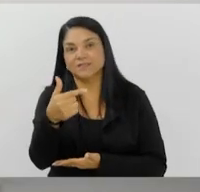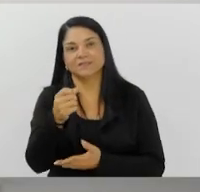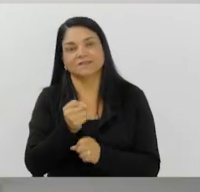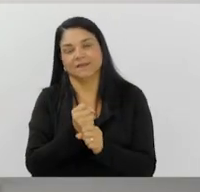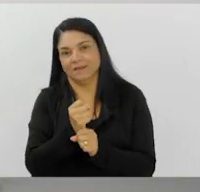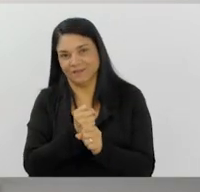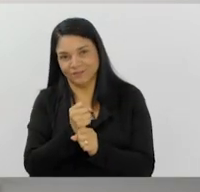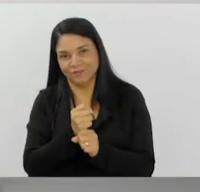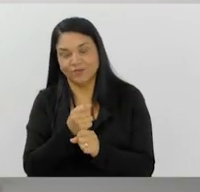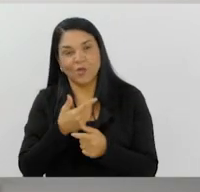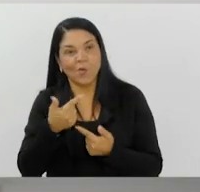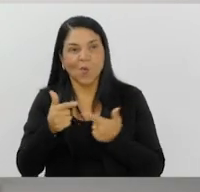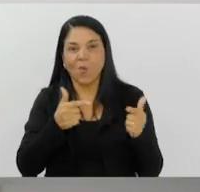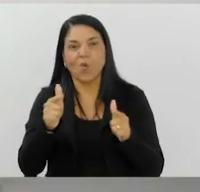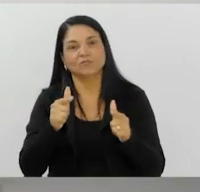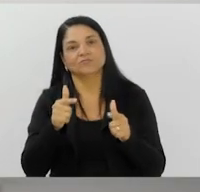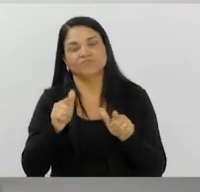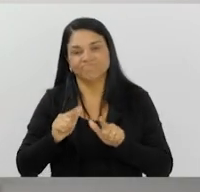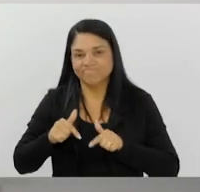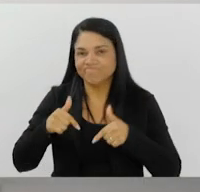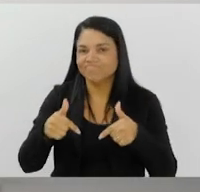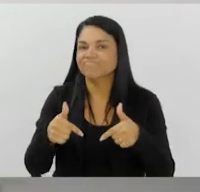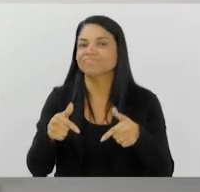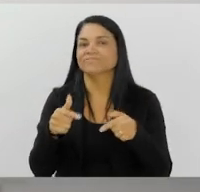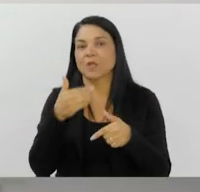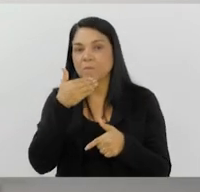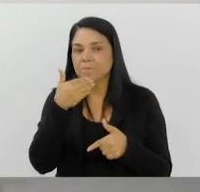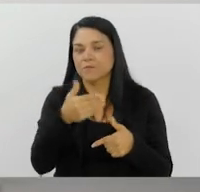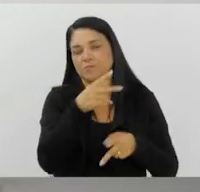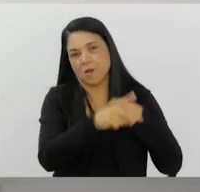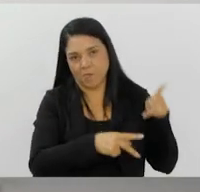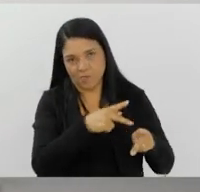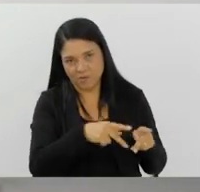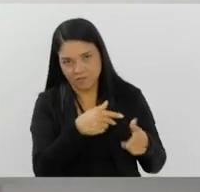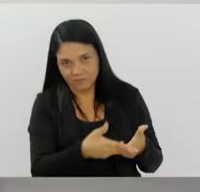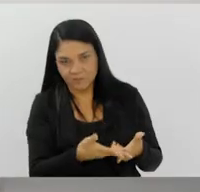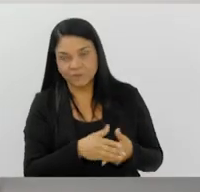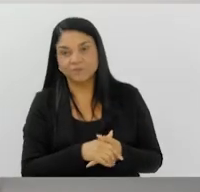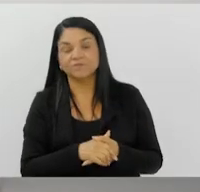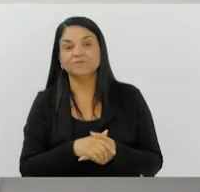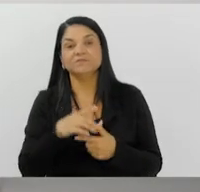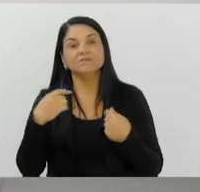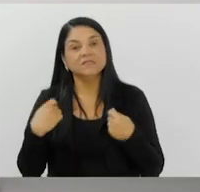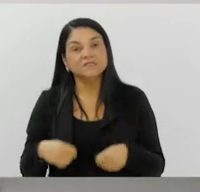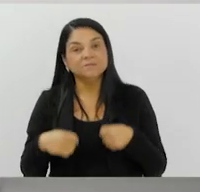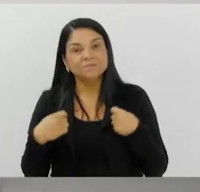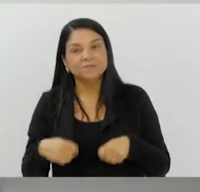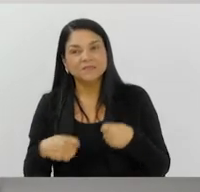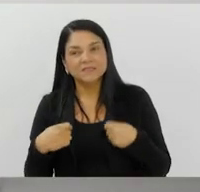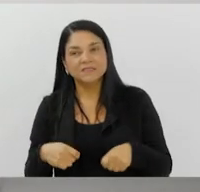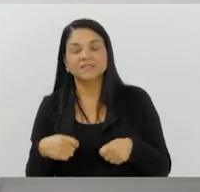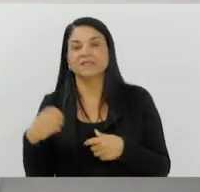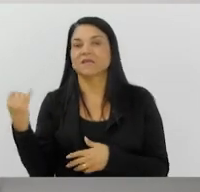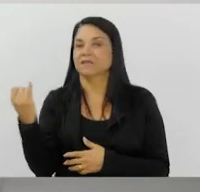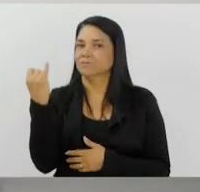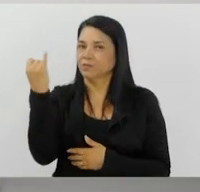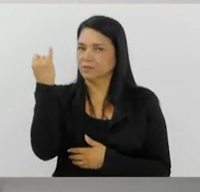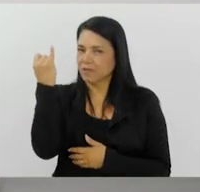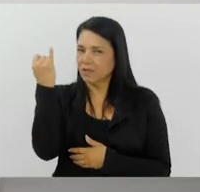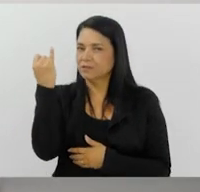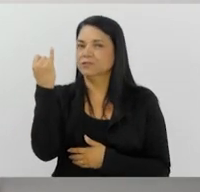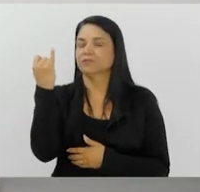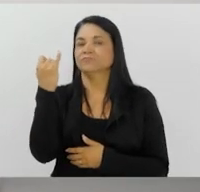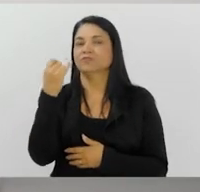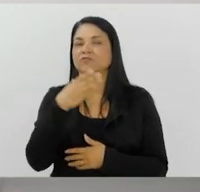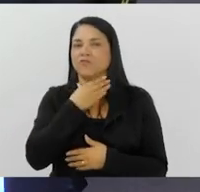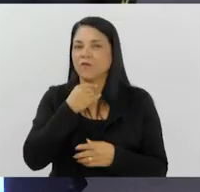melhorias eh que são muito demandadas paraa população Então acho que para além da gente falar isso é muito importante que a gente fale dos falsos